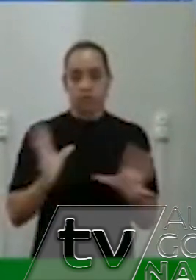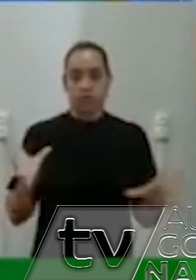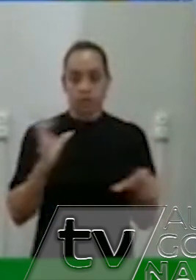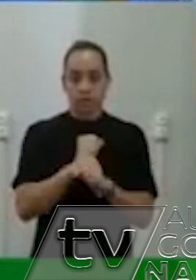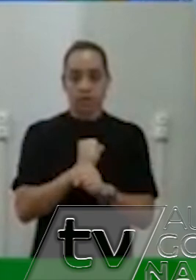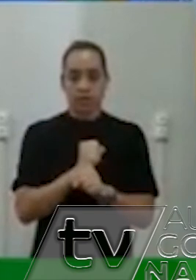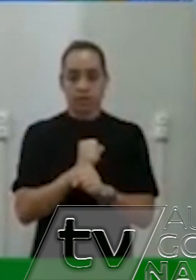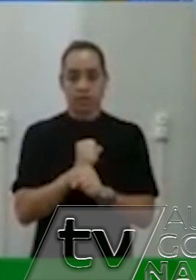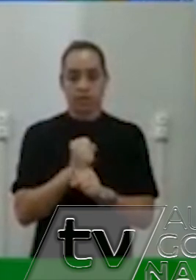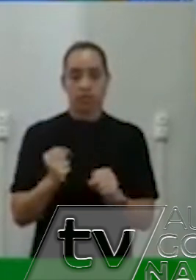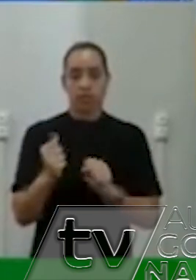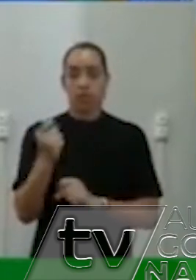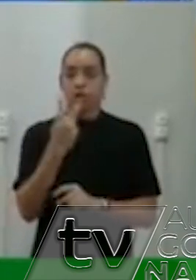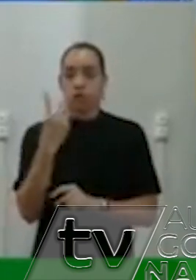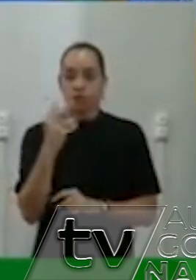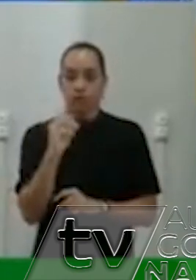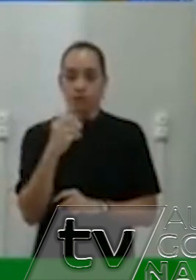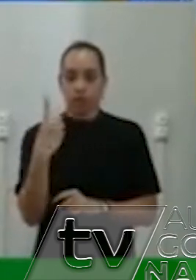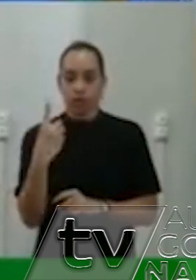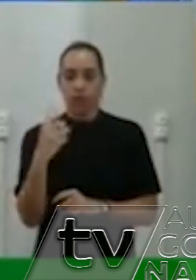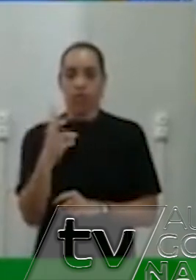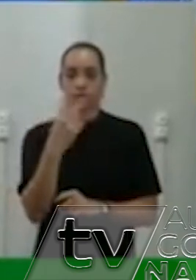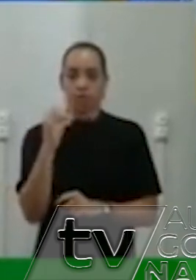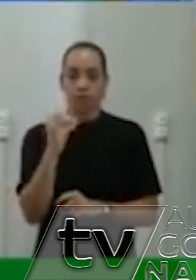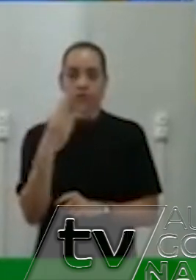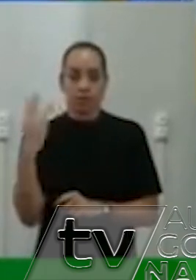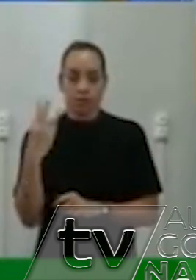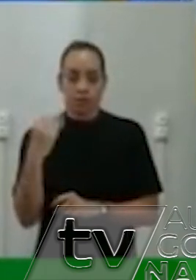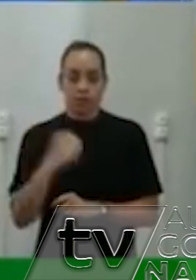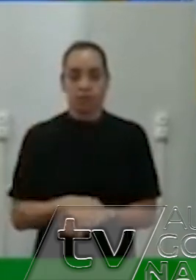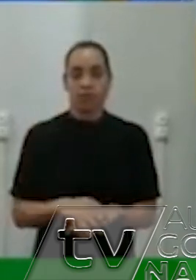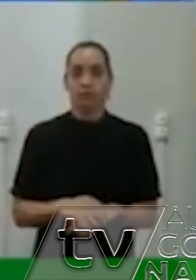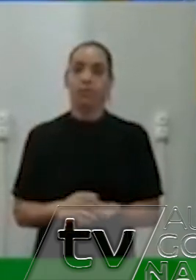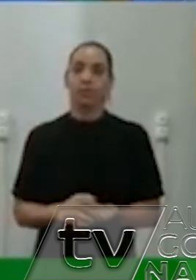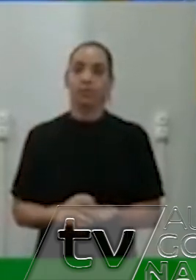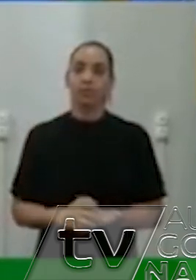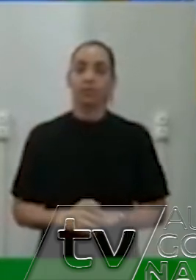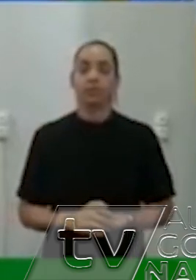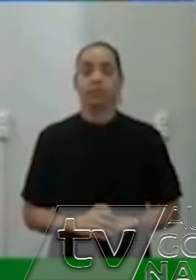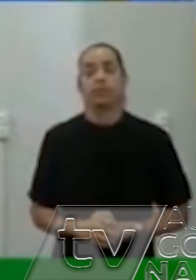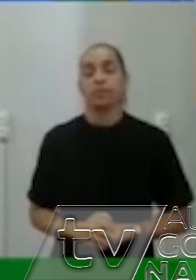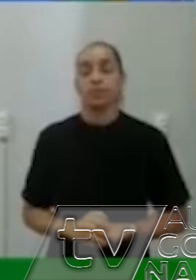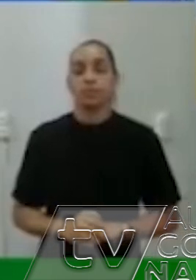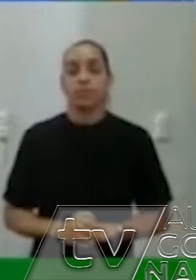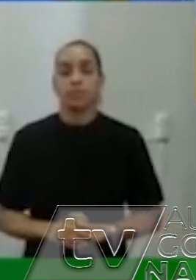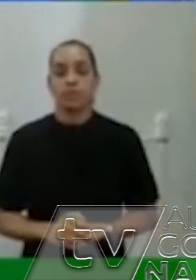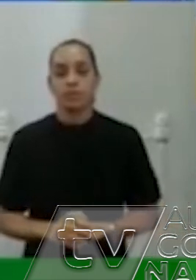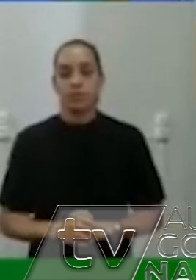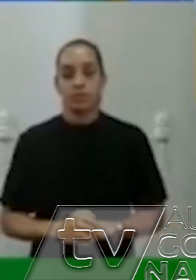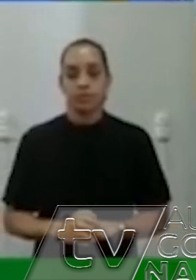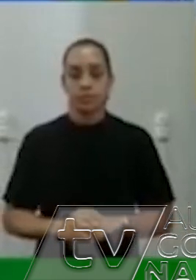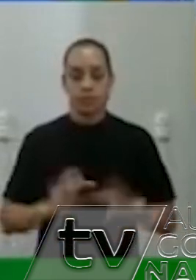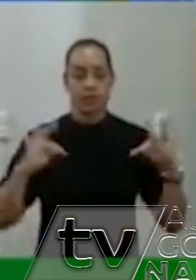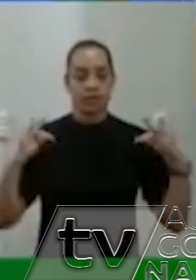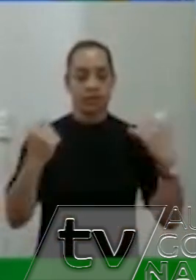21, 22 e 23, condicionada à publicação do decreto legislativo emitido pela mesa diretora e de